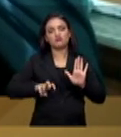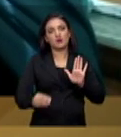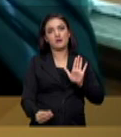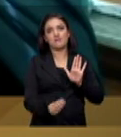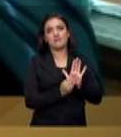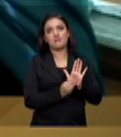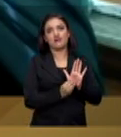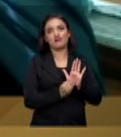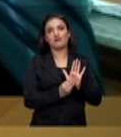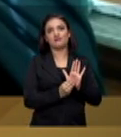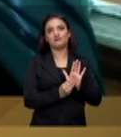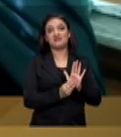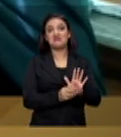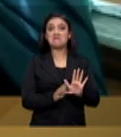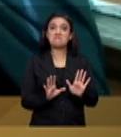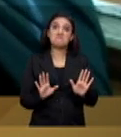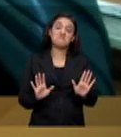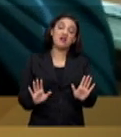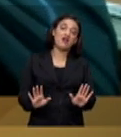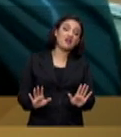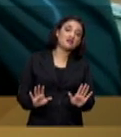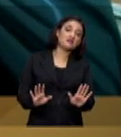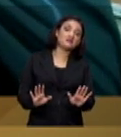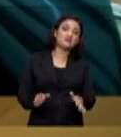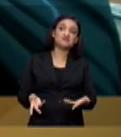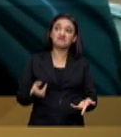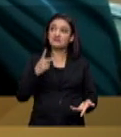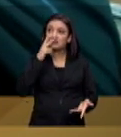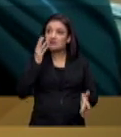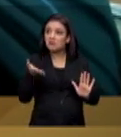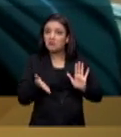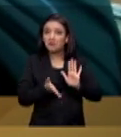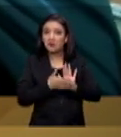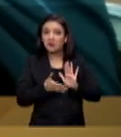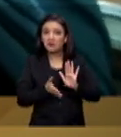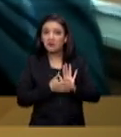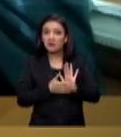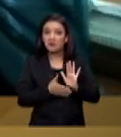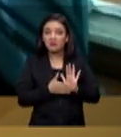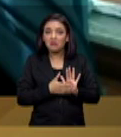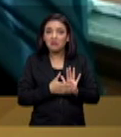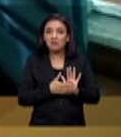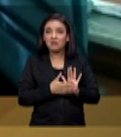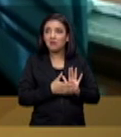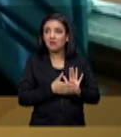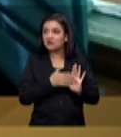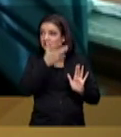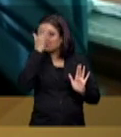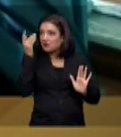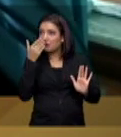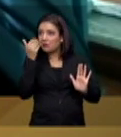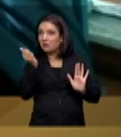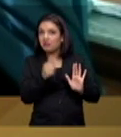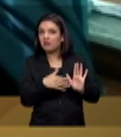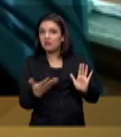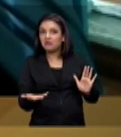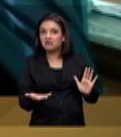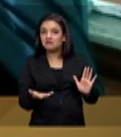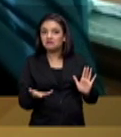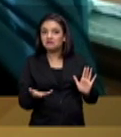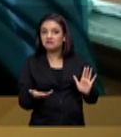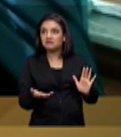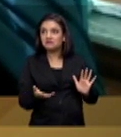mas, pelo visto, essa proposta foi perdida de vista.